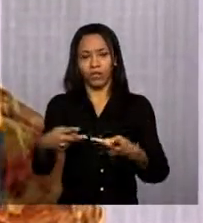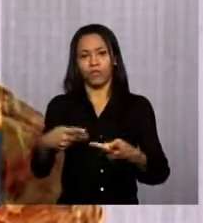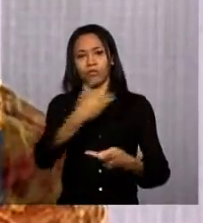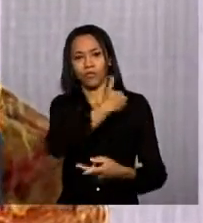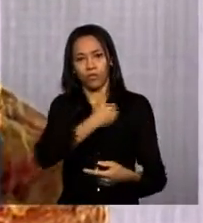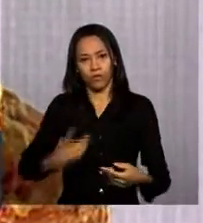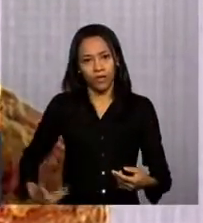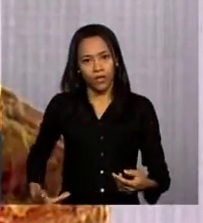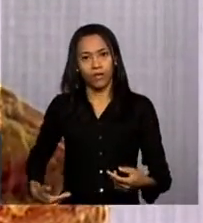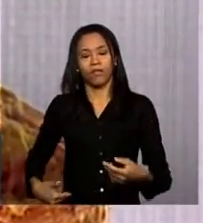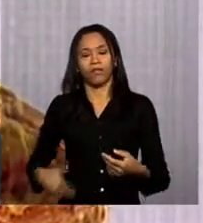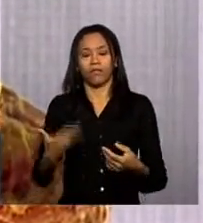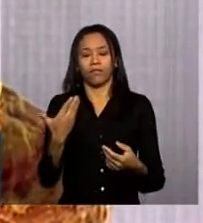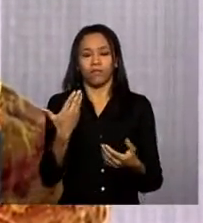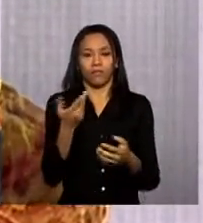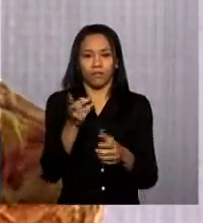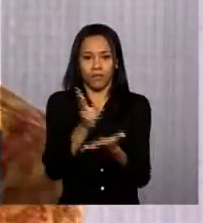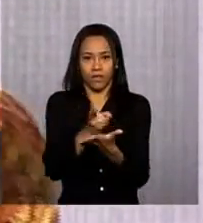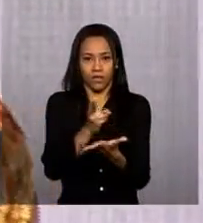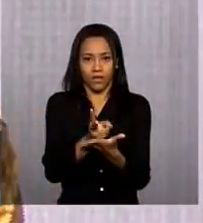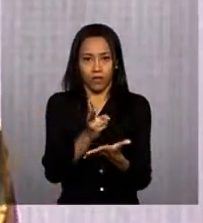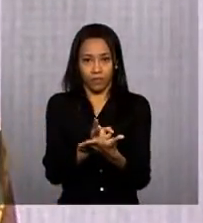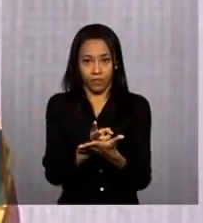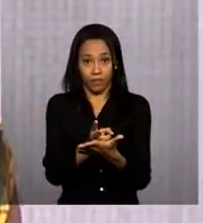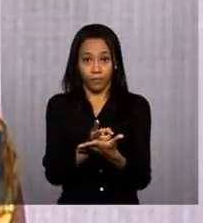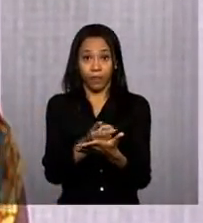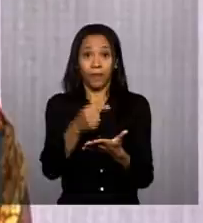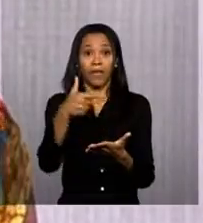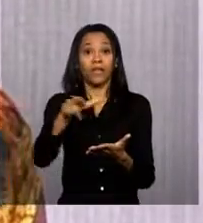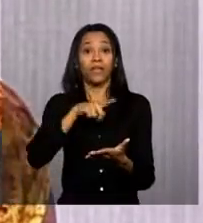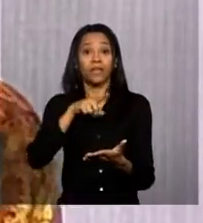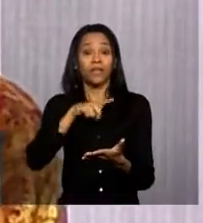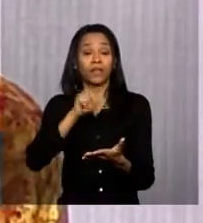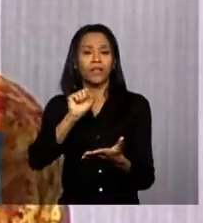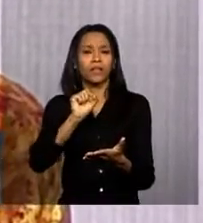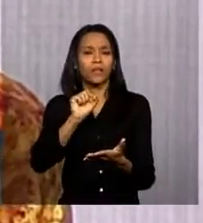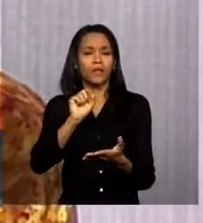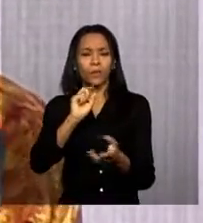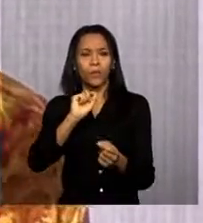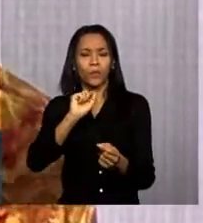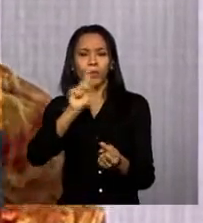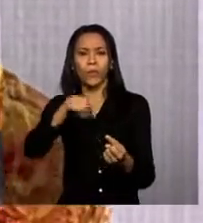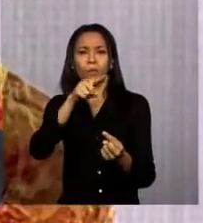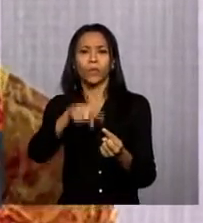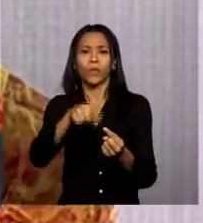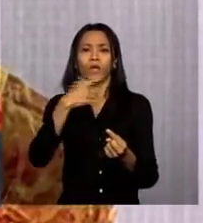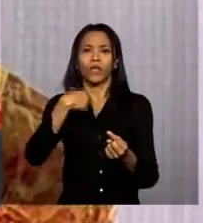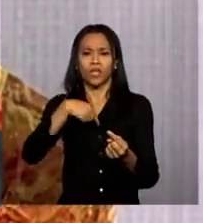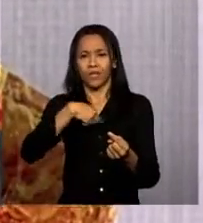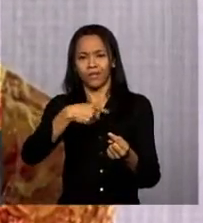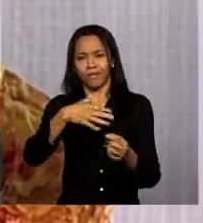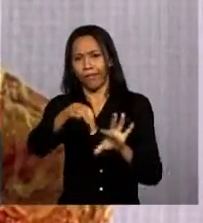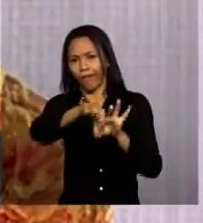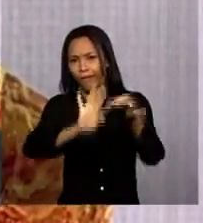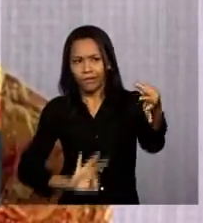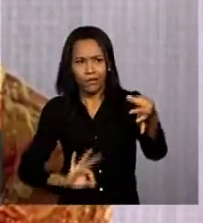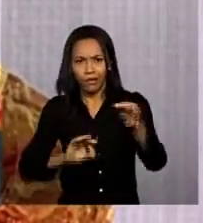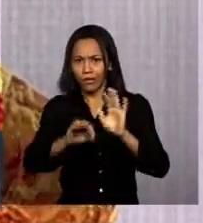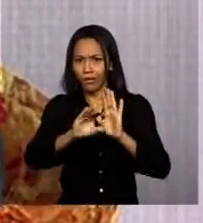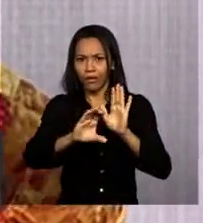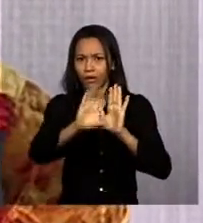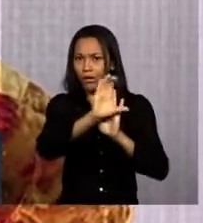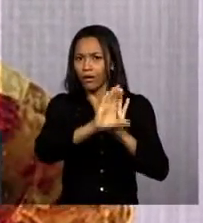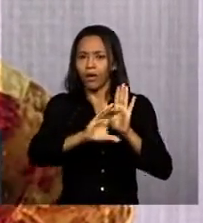da laicidade do Estado e que este rompimento da laicidade do Estado pressupõe rasgar a nossa Constituição e rasgar